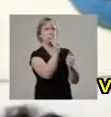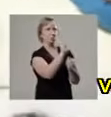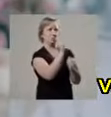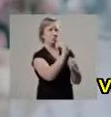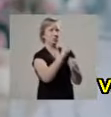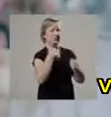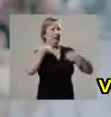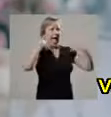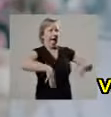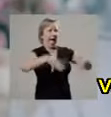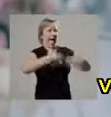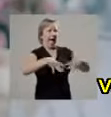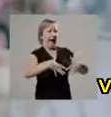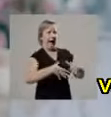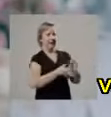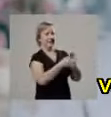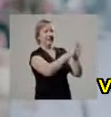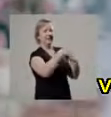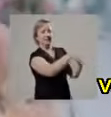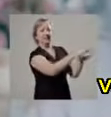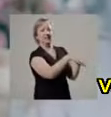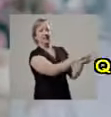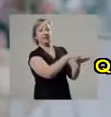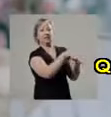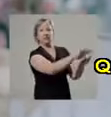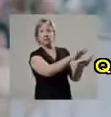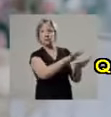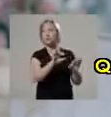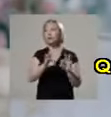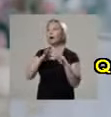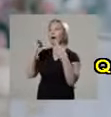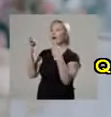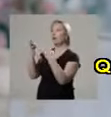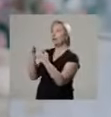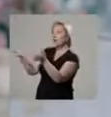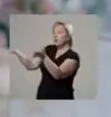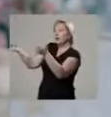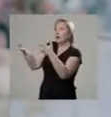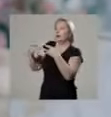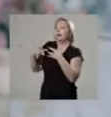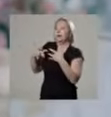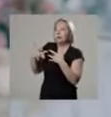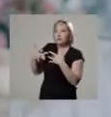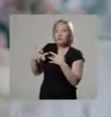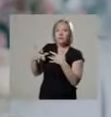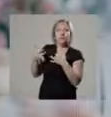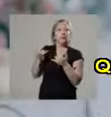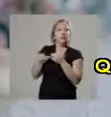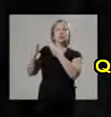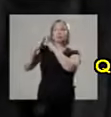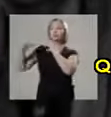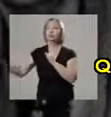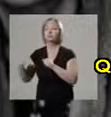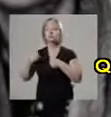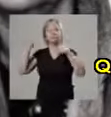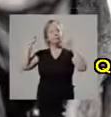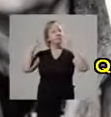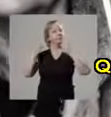nos afligir, vamos ficar aflitos. Não vamos nem lá. Quer dizer, quando a família precisa de apoio, aí que a família